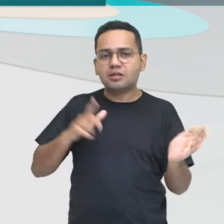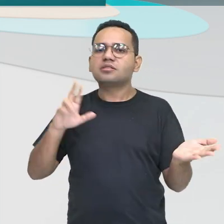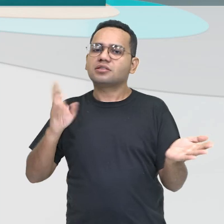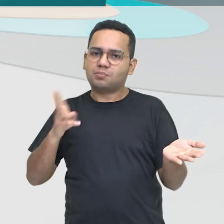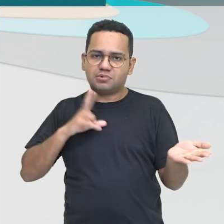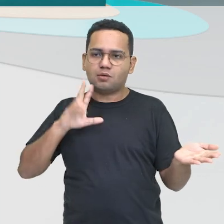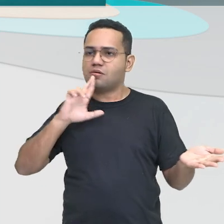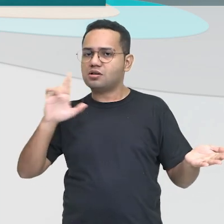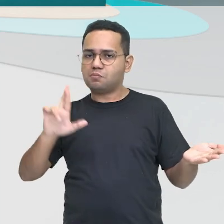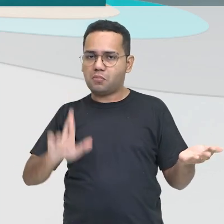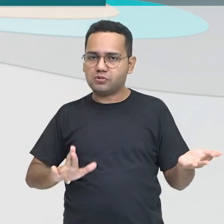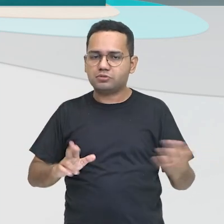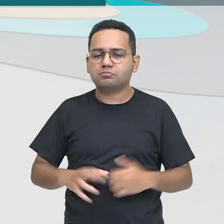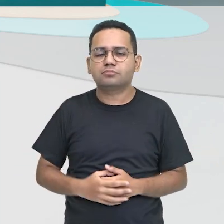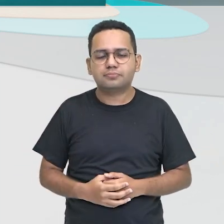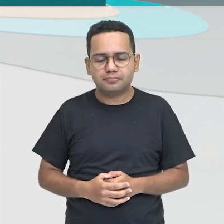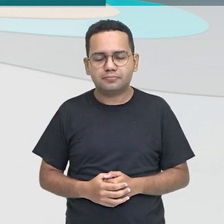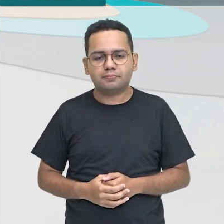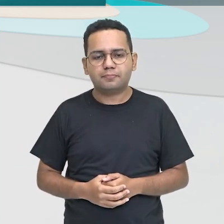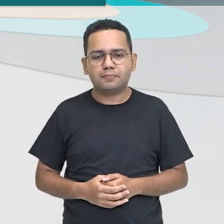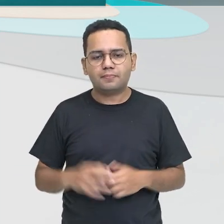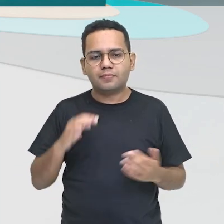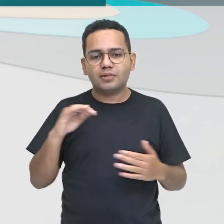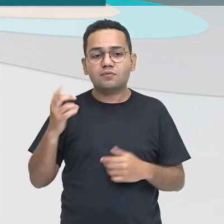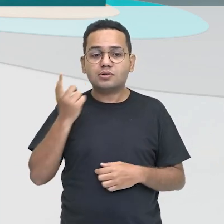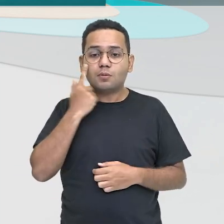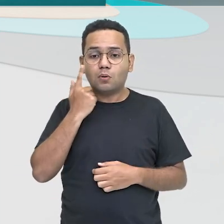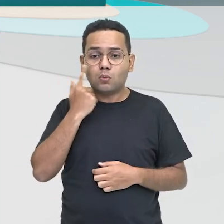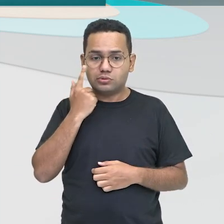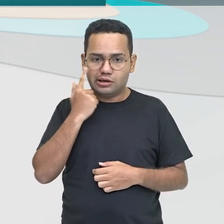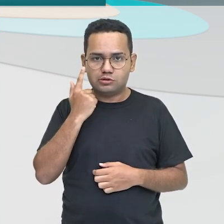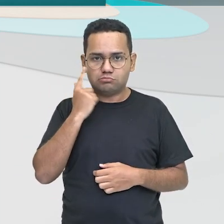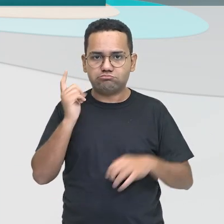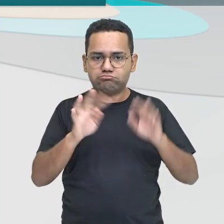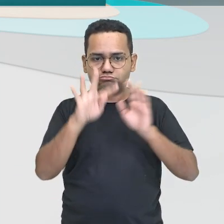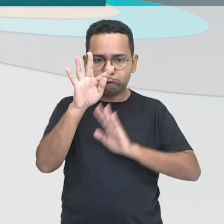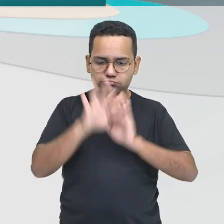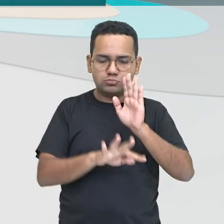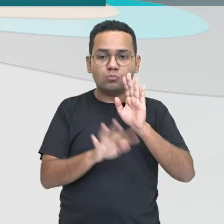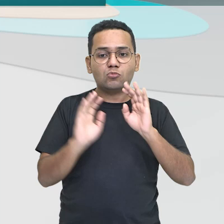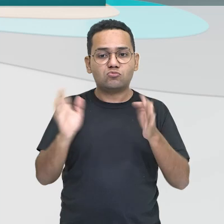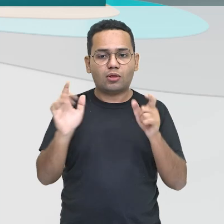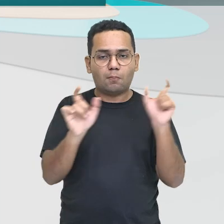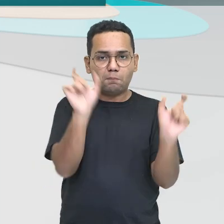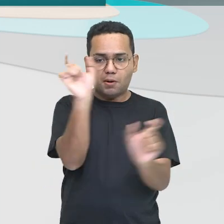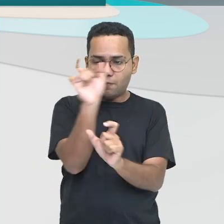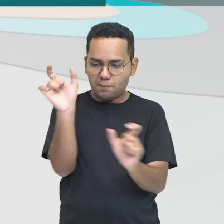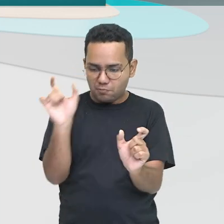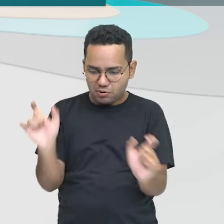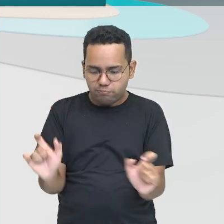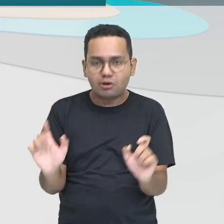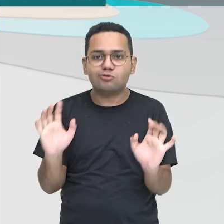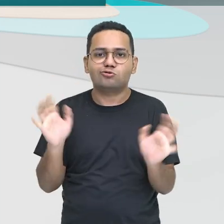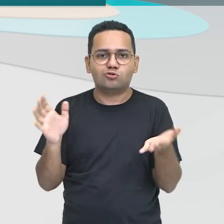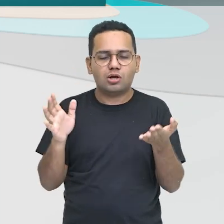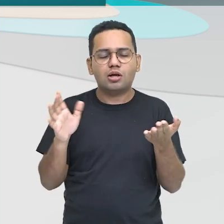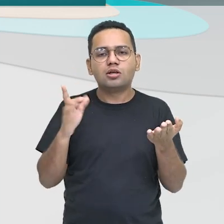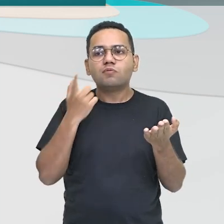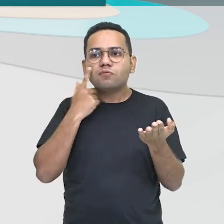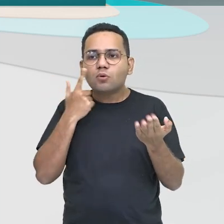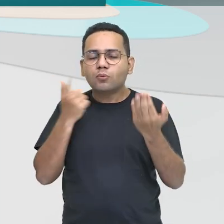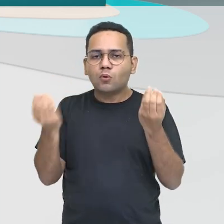sequência um texto e a gente vai vendo alguns advérbios, já deixei até selecionado ali, e ver qual é a função deles dentro de um texto.